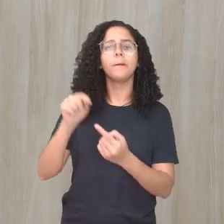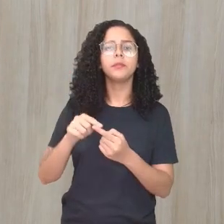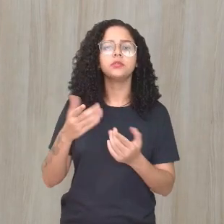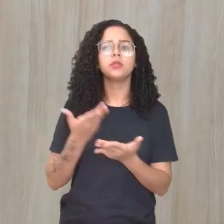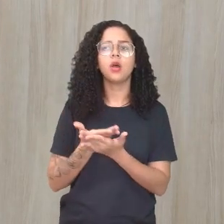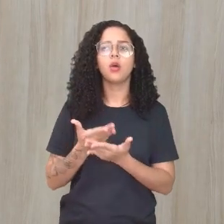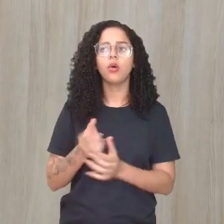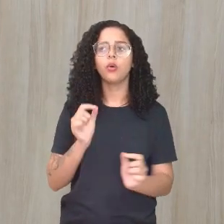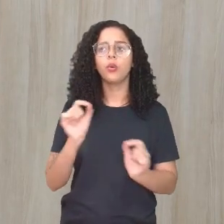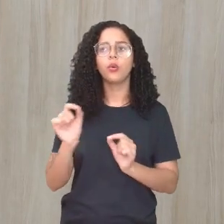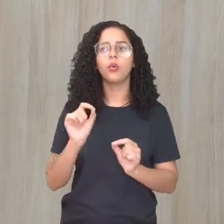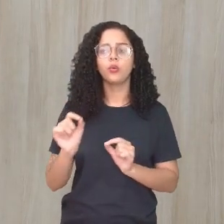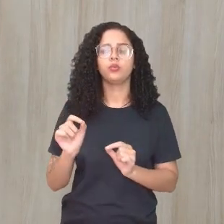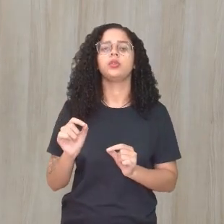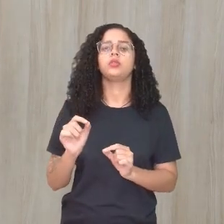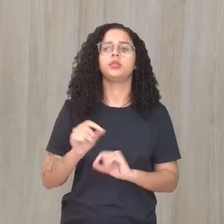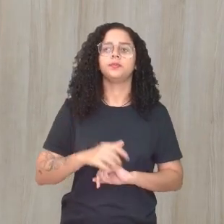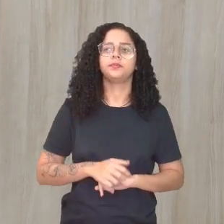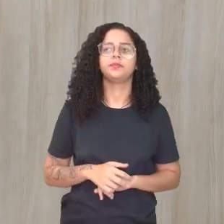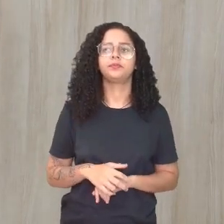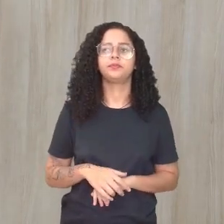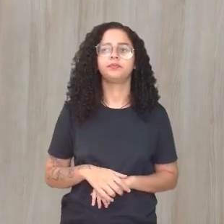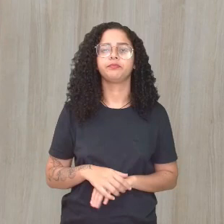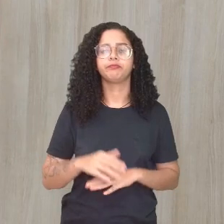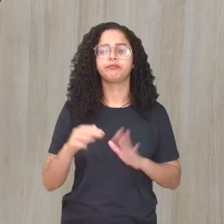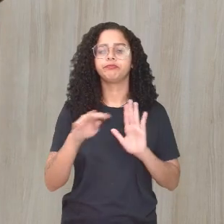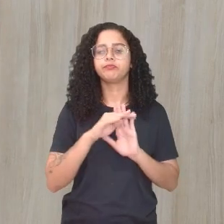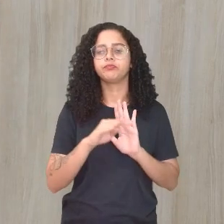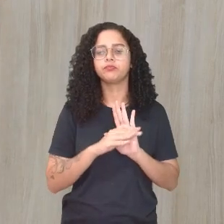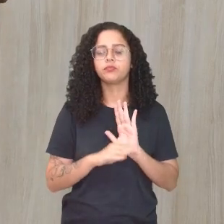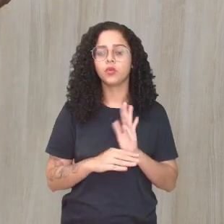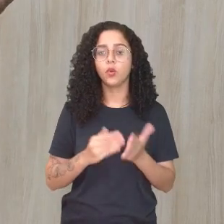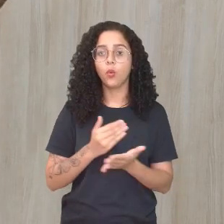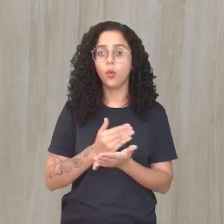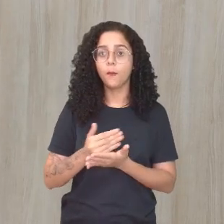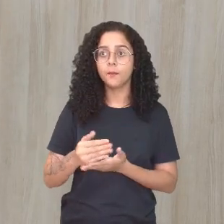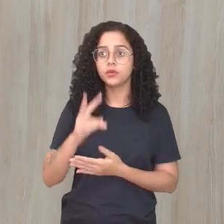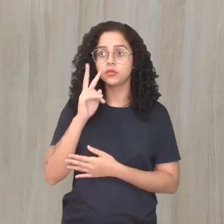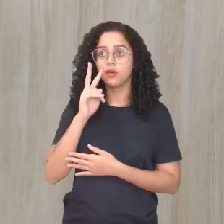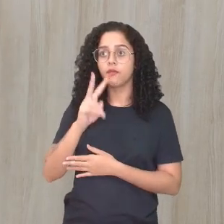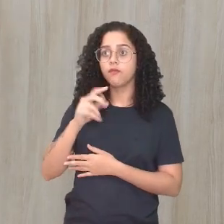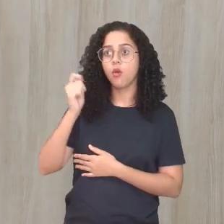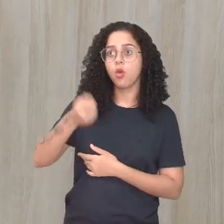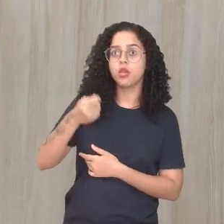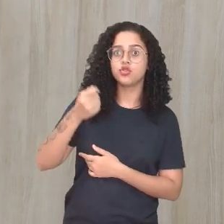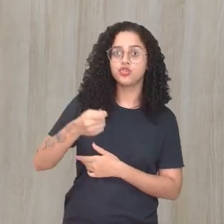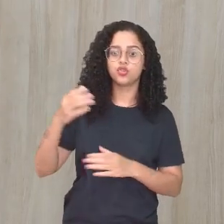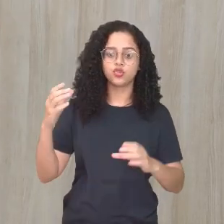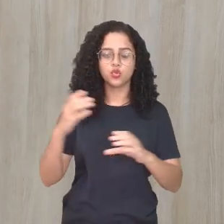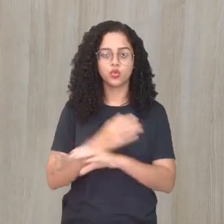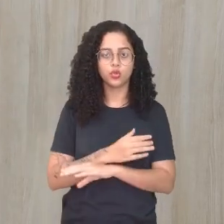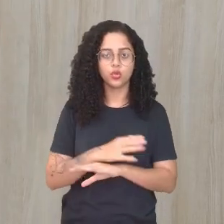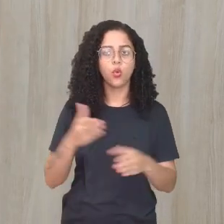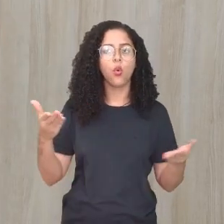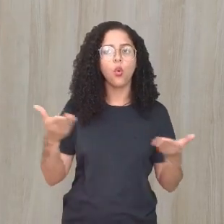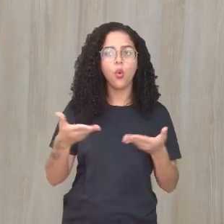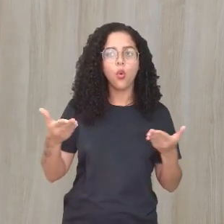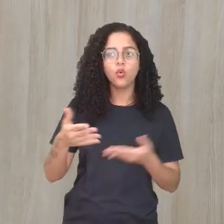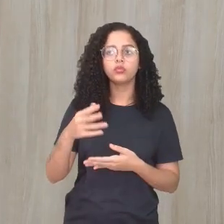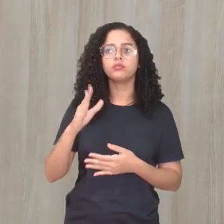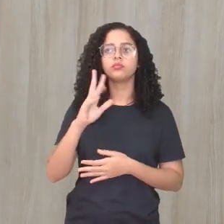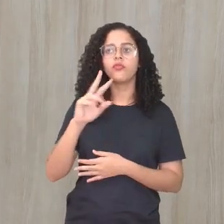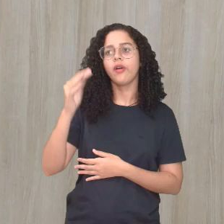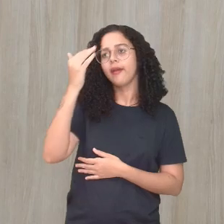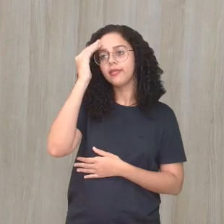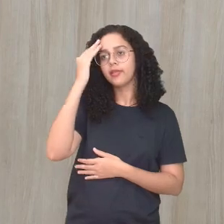da nossa aula, que já deu para perceber. Nós vamos começar a trabalhar os regimes totalitários. Então, hoje a gente vai entender